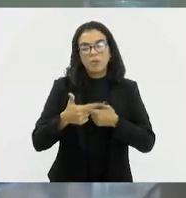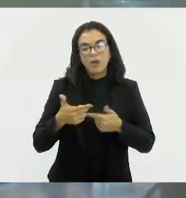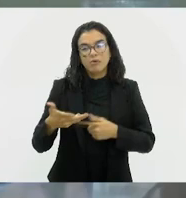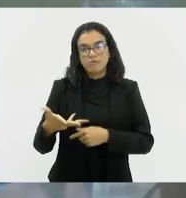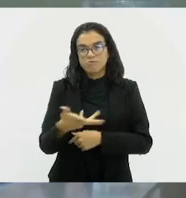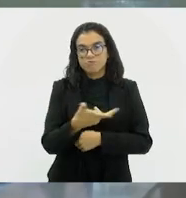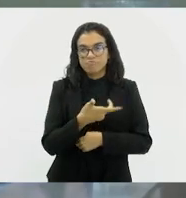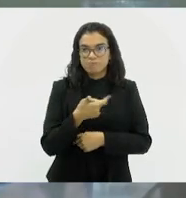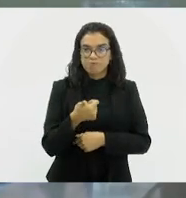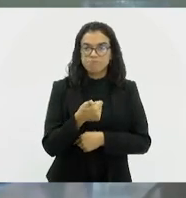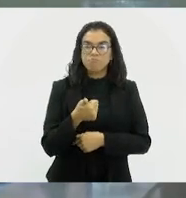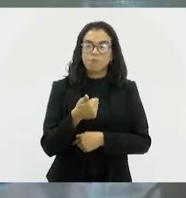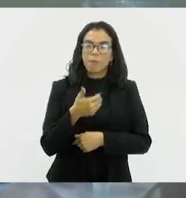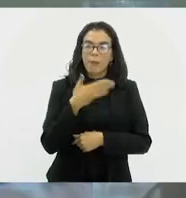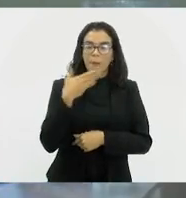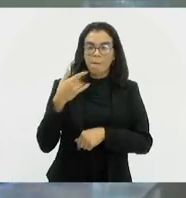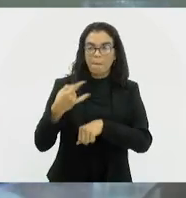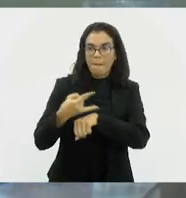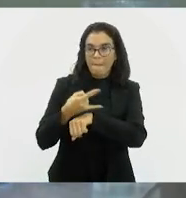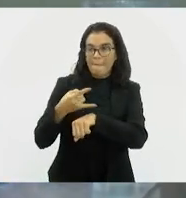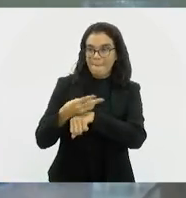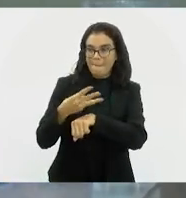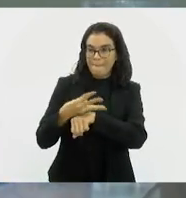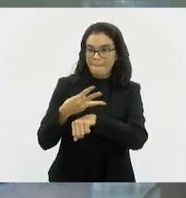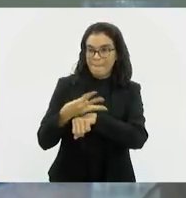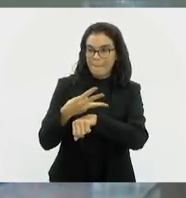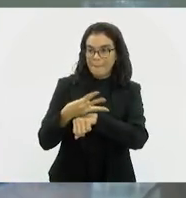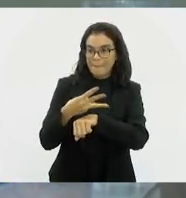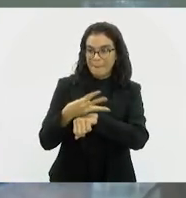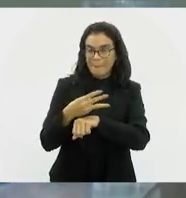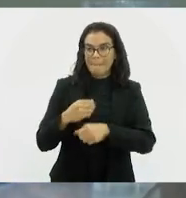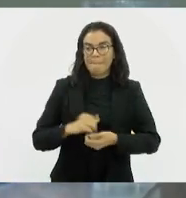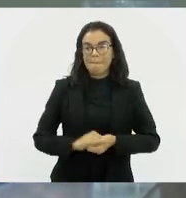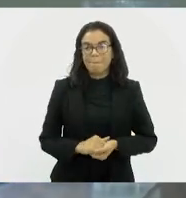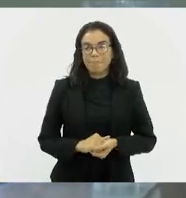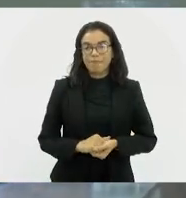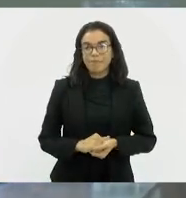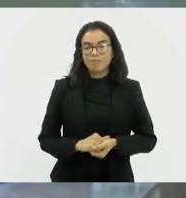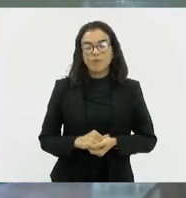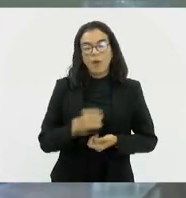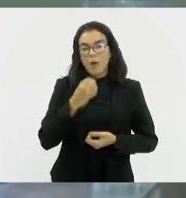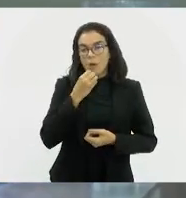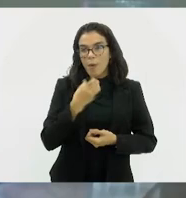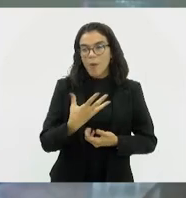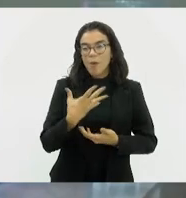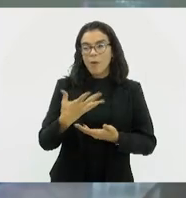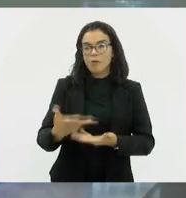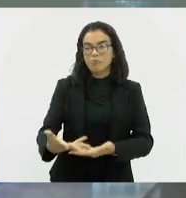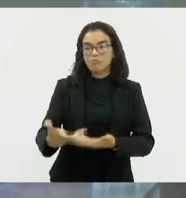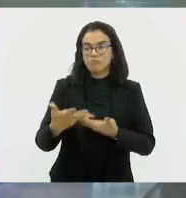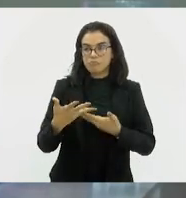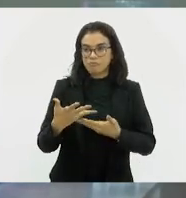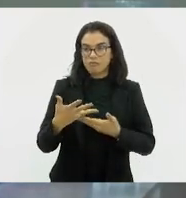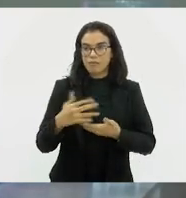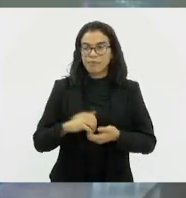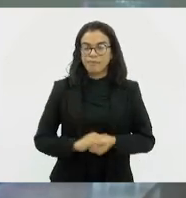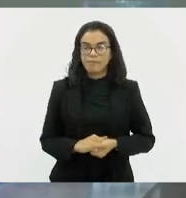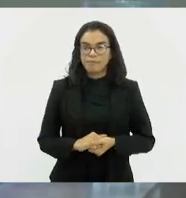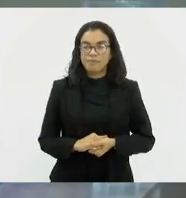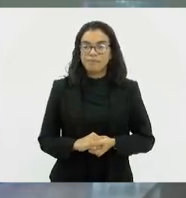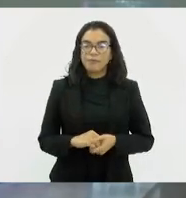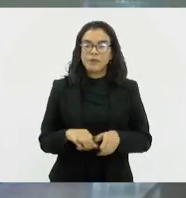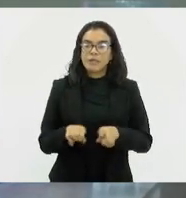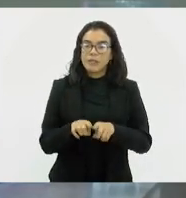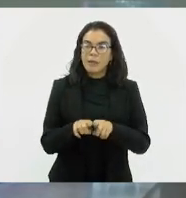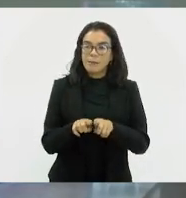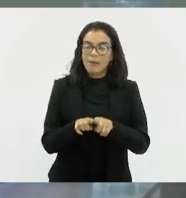com a nossa melhor idade. Obrigado, Rose, por ter aceito o nosso convite. Quero aqui cumprimentar também a minha